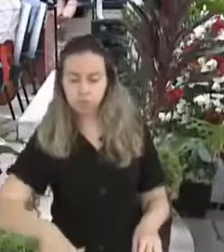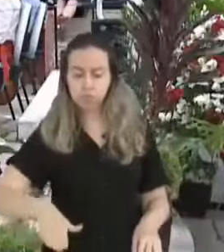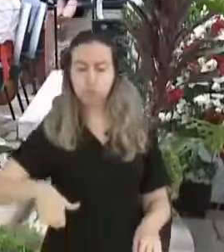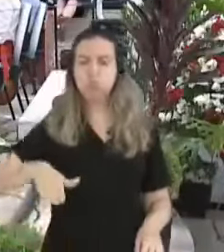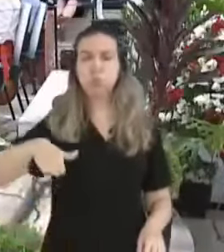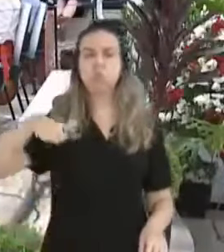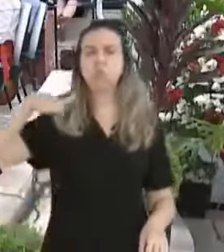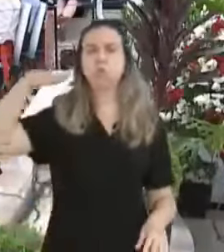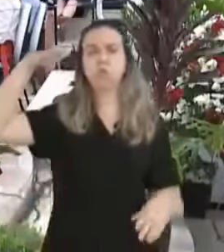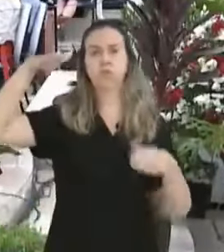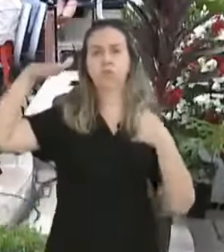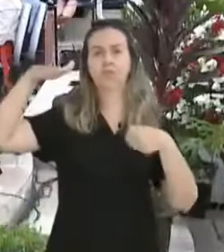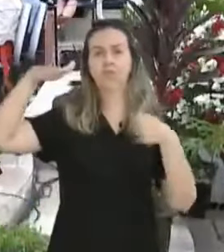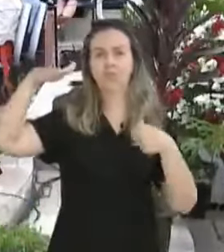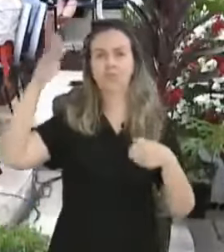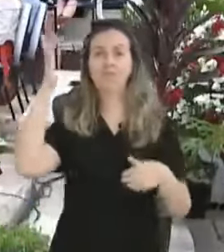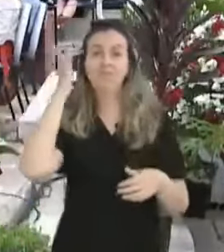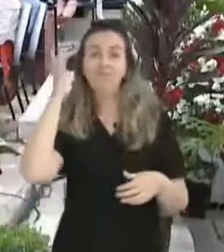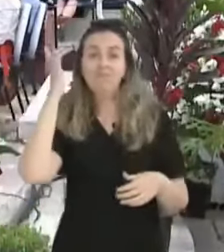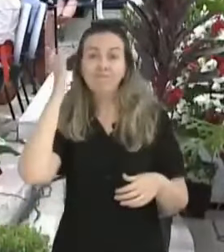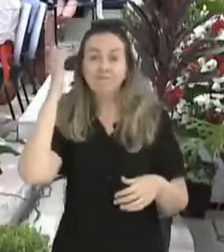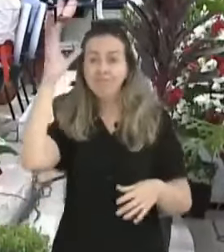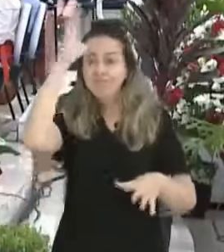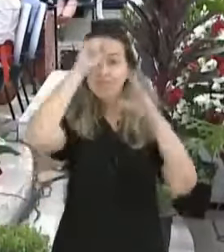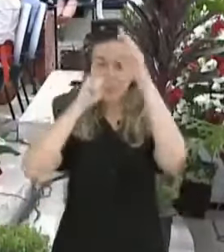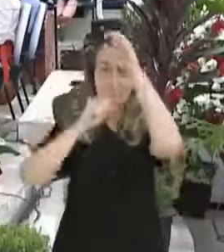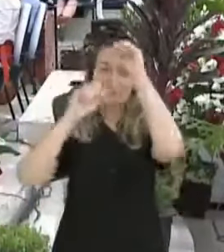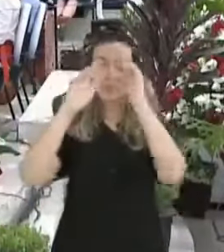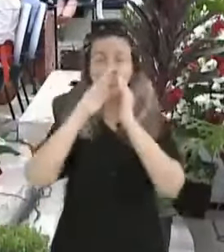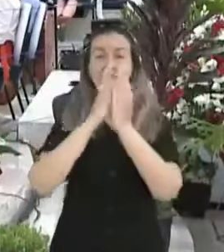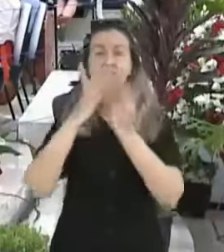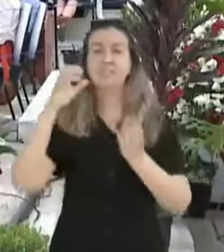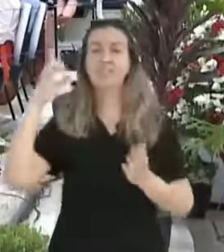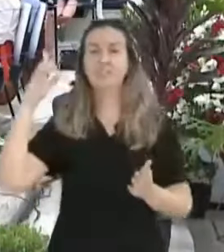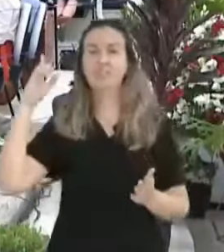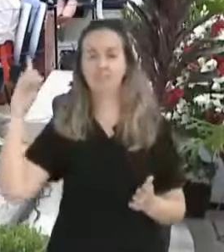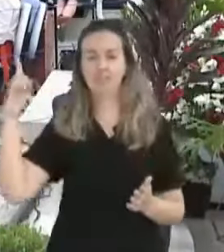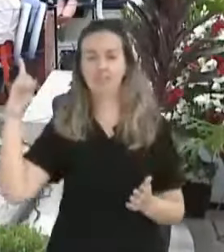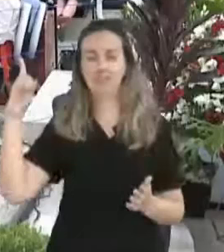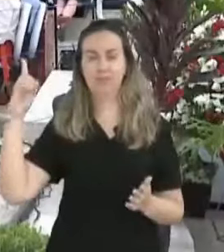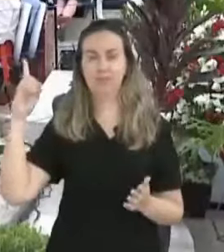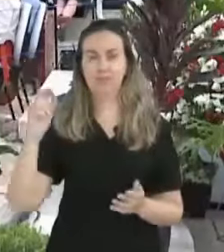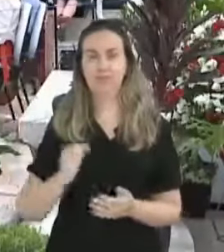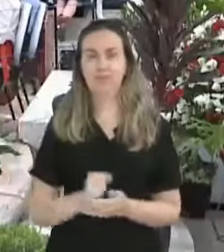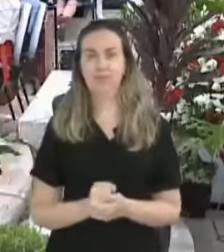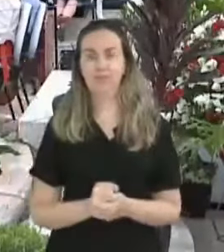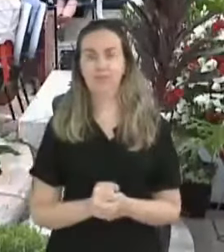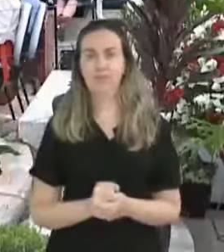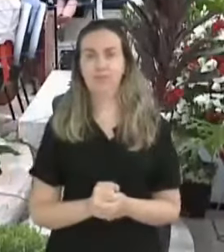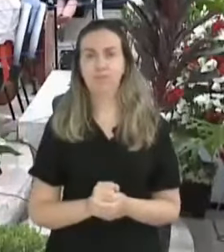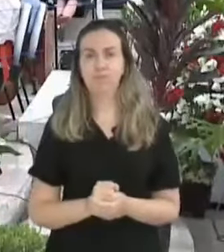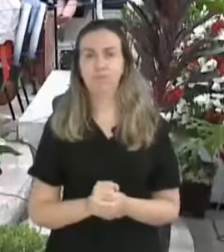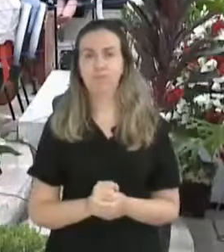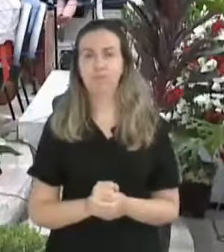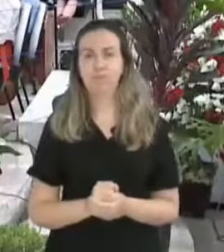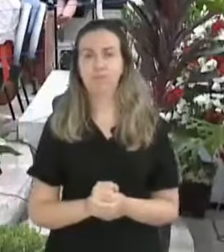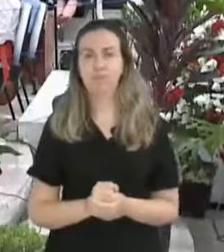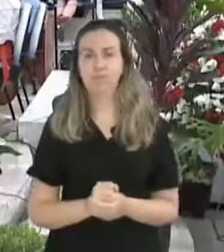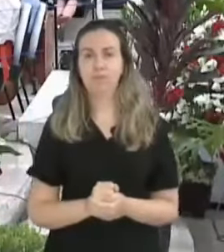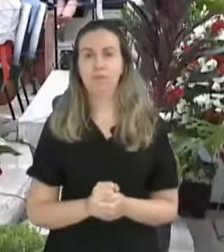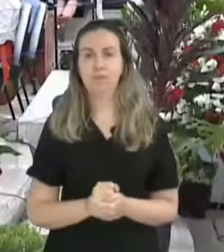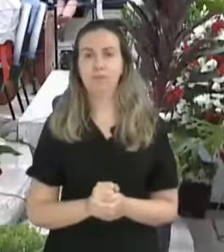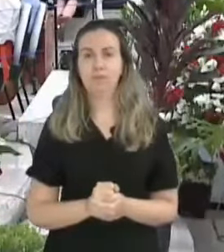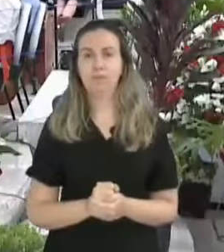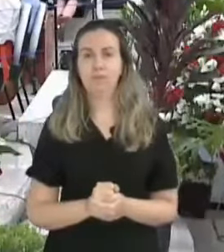estudar como um grande aglomerado de empresas chega a falir, exatamente,